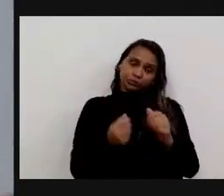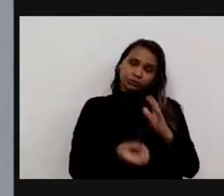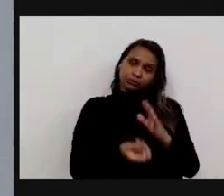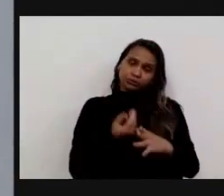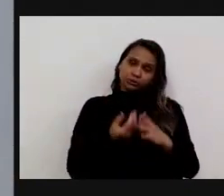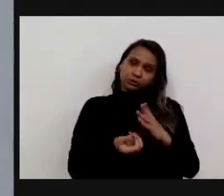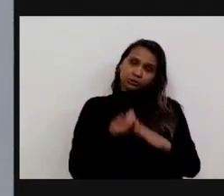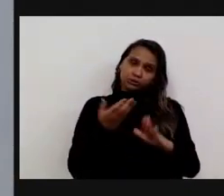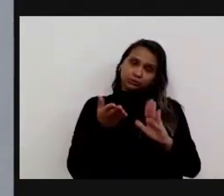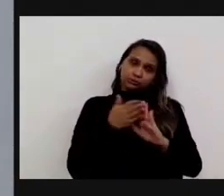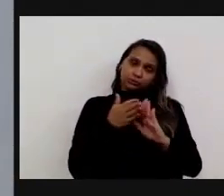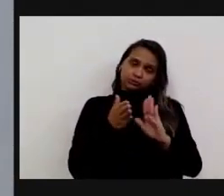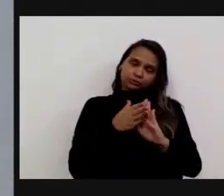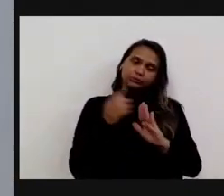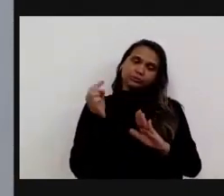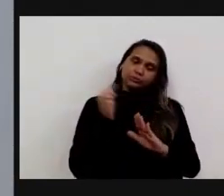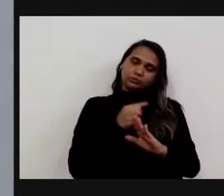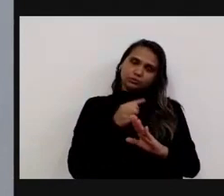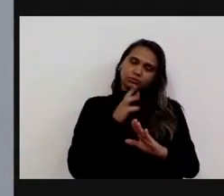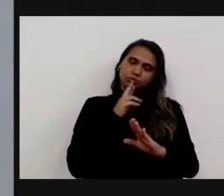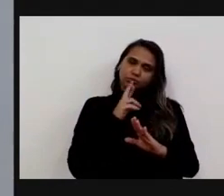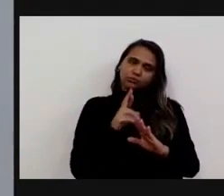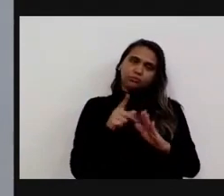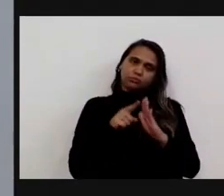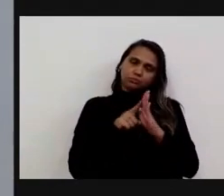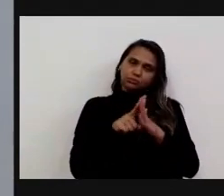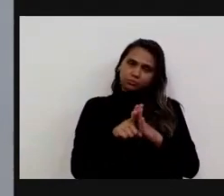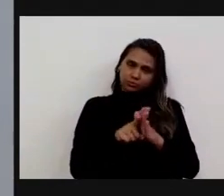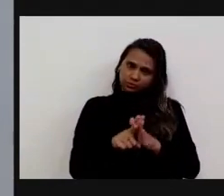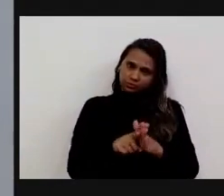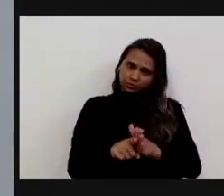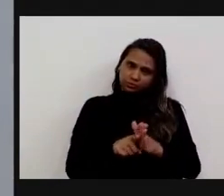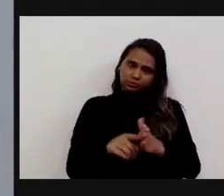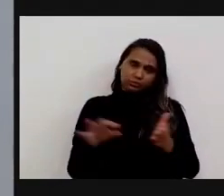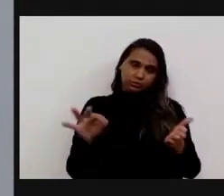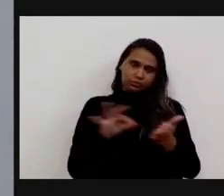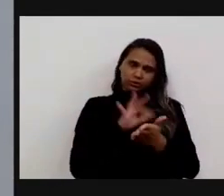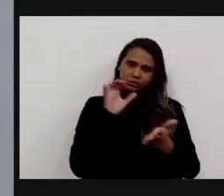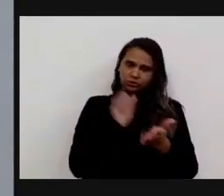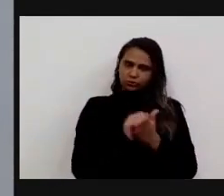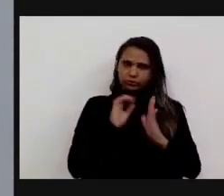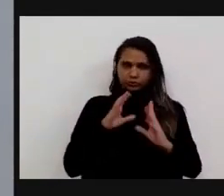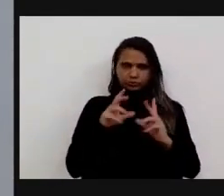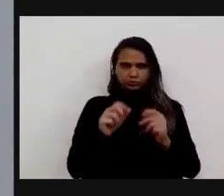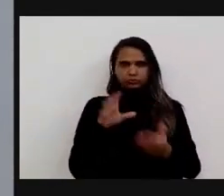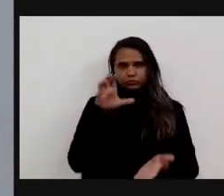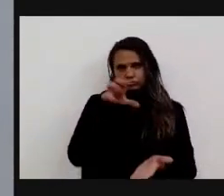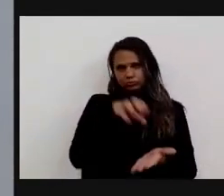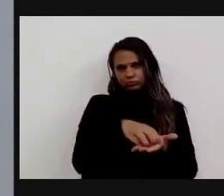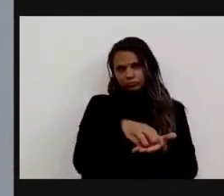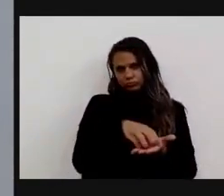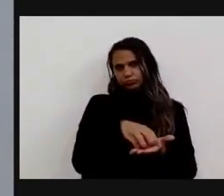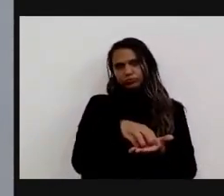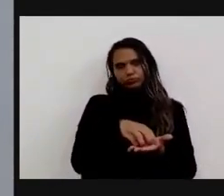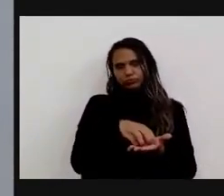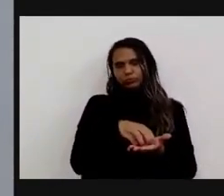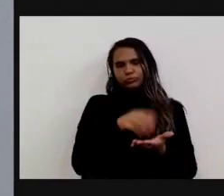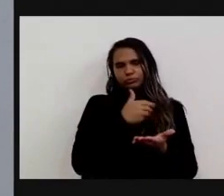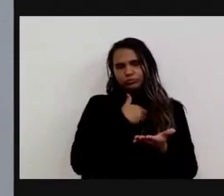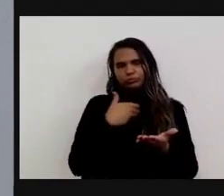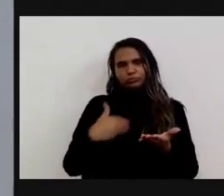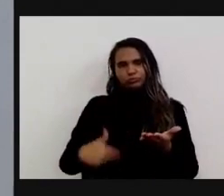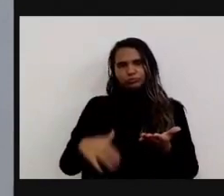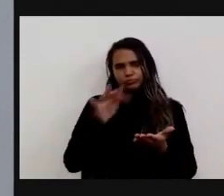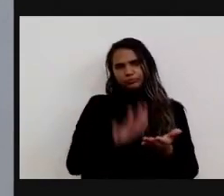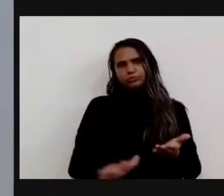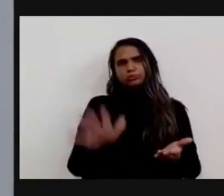pautados nesse resultado da pesquisa de clima eram inscrições abertas para todos os órgãos do executivo Federal e